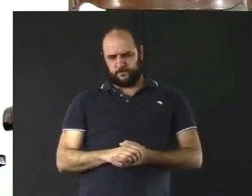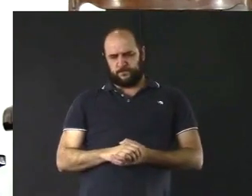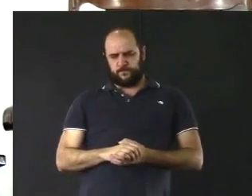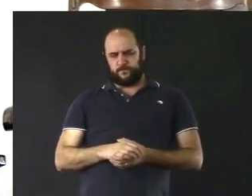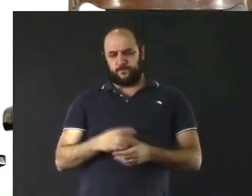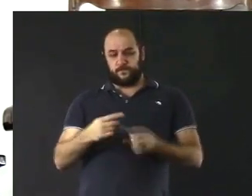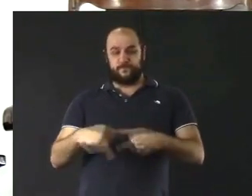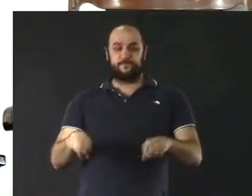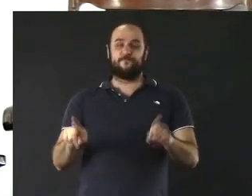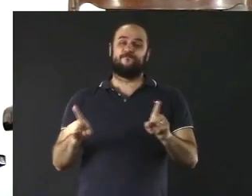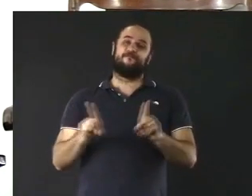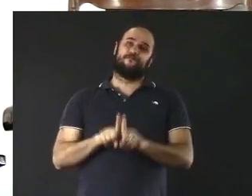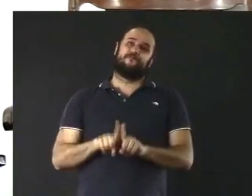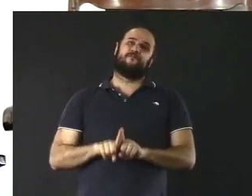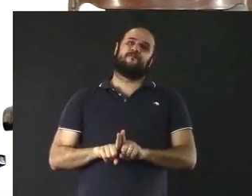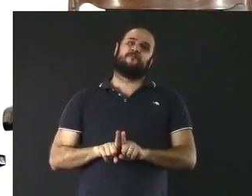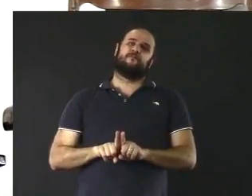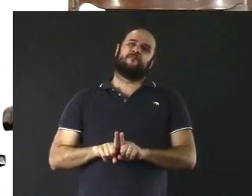Então,